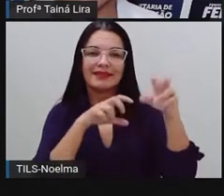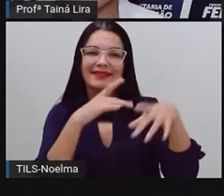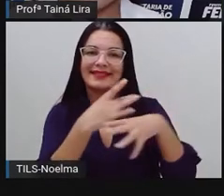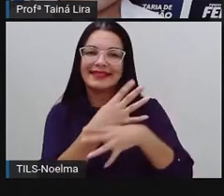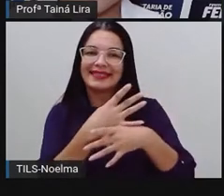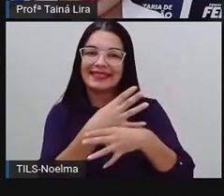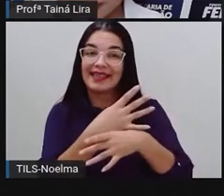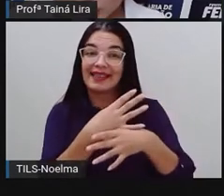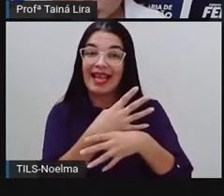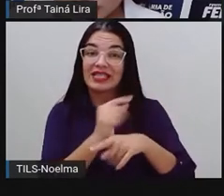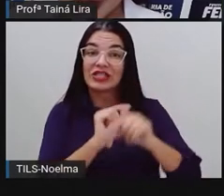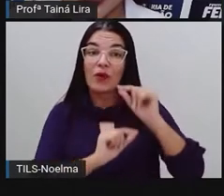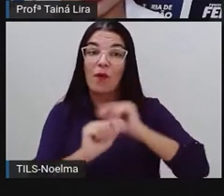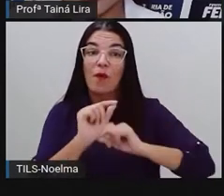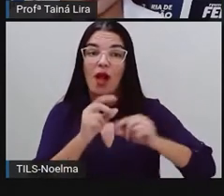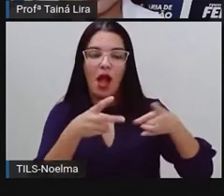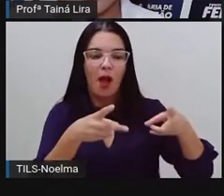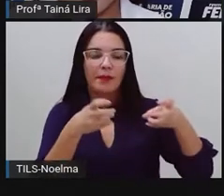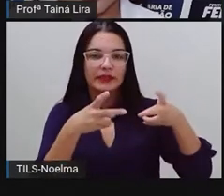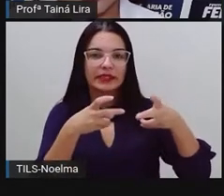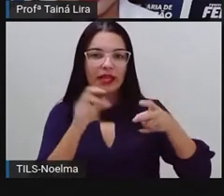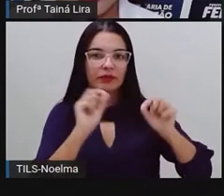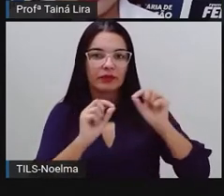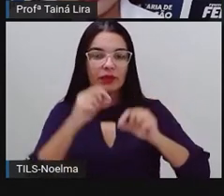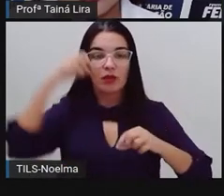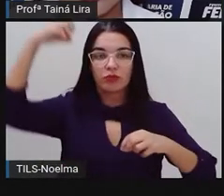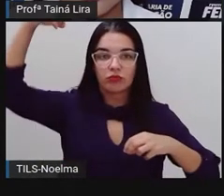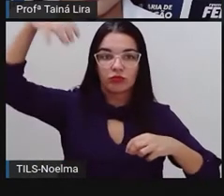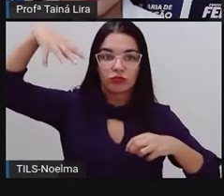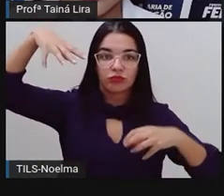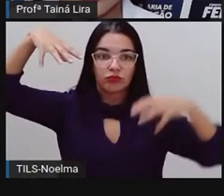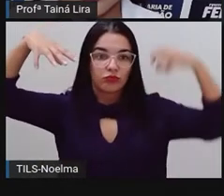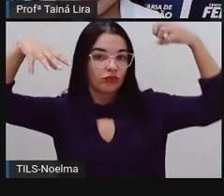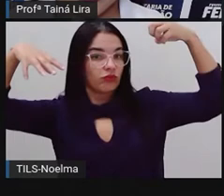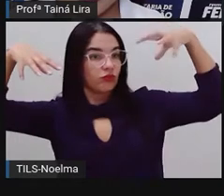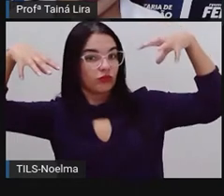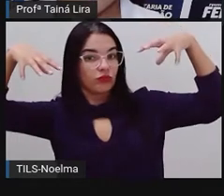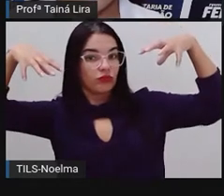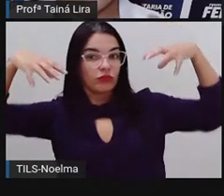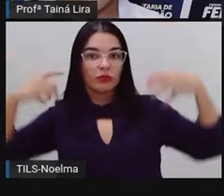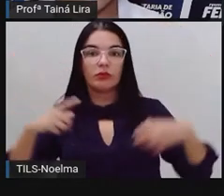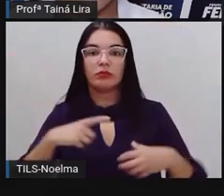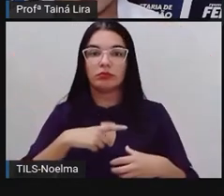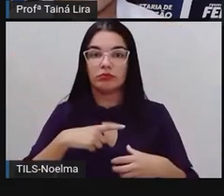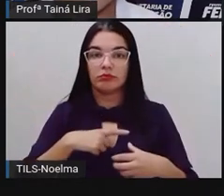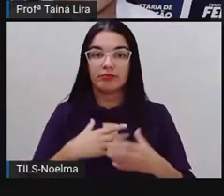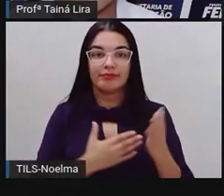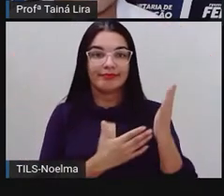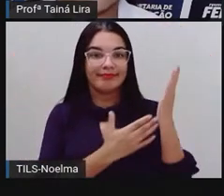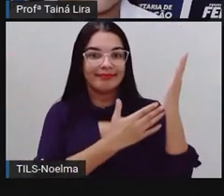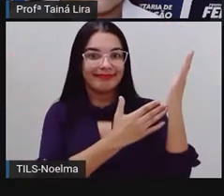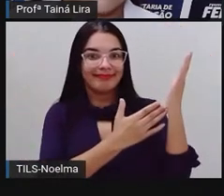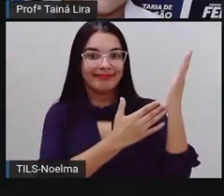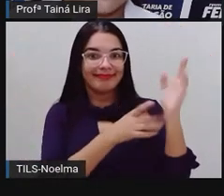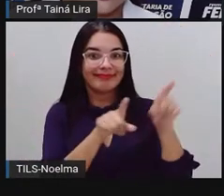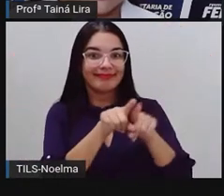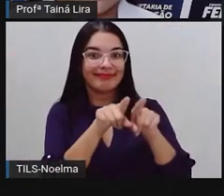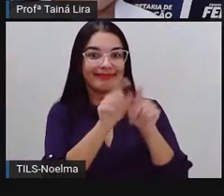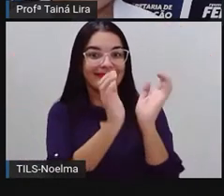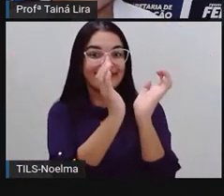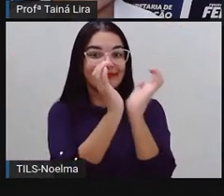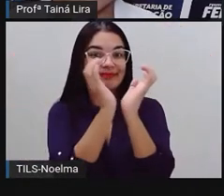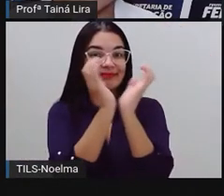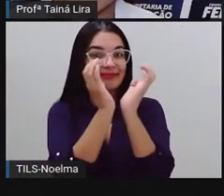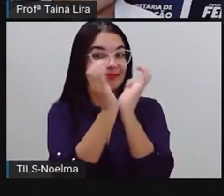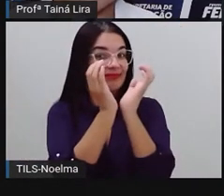e observe né que é um sistema de iluminação aqui a gente tem a la imagen o da